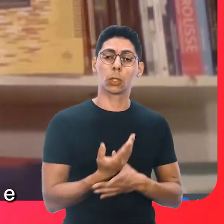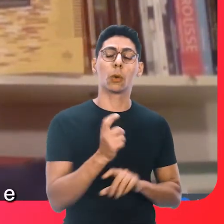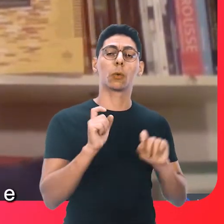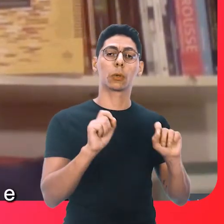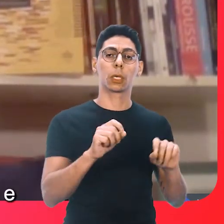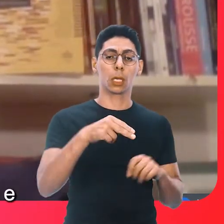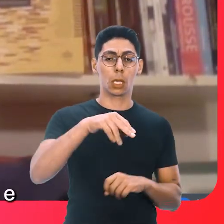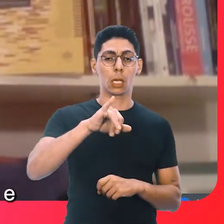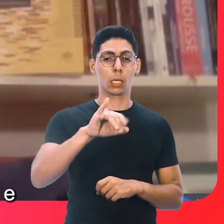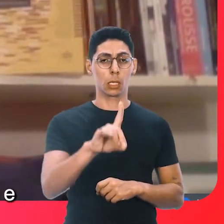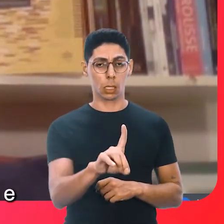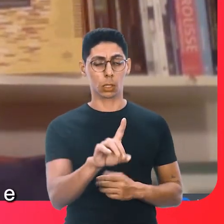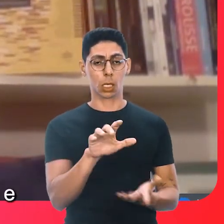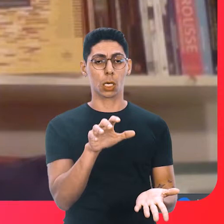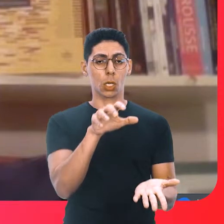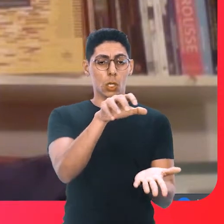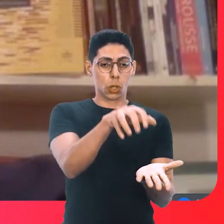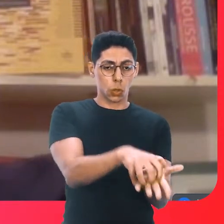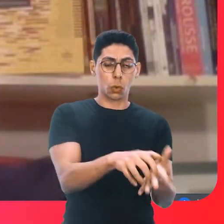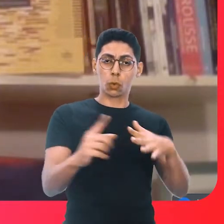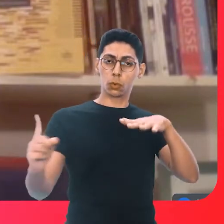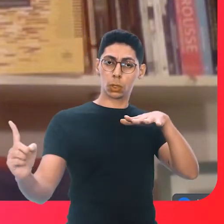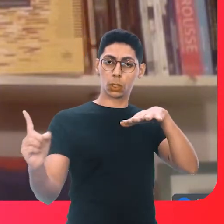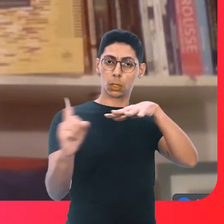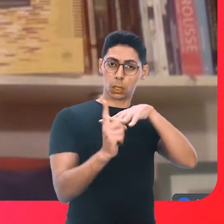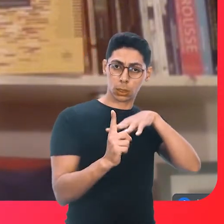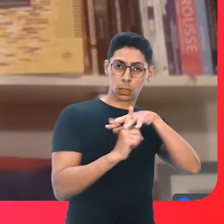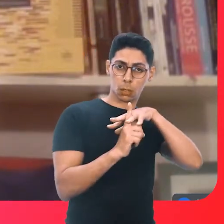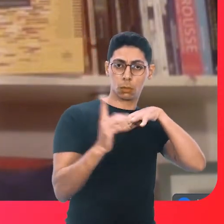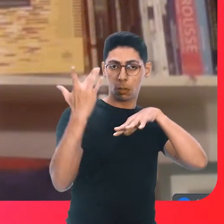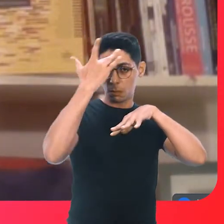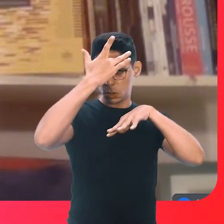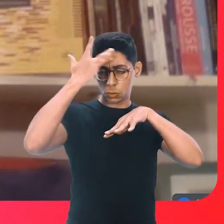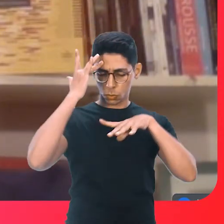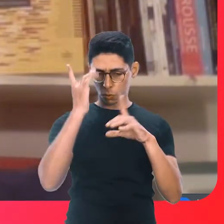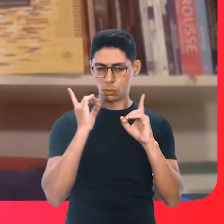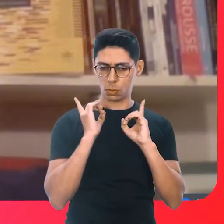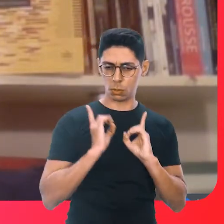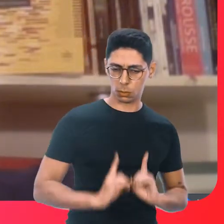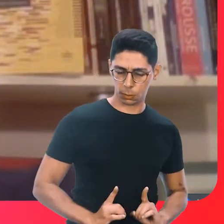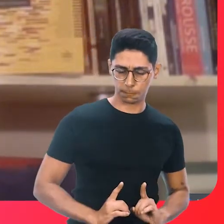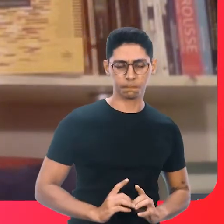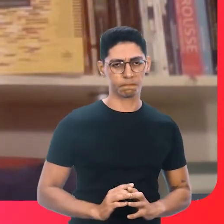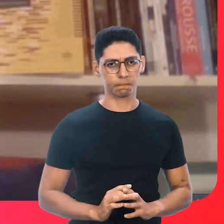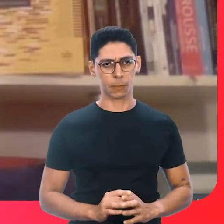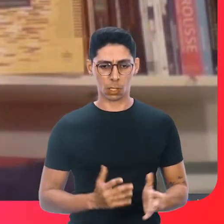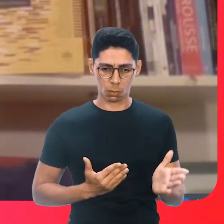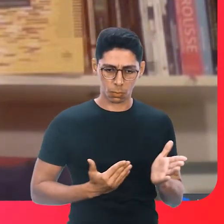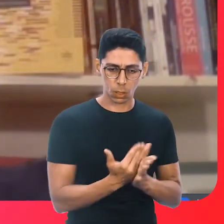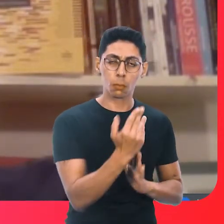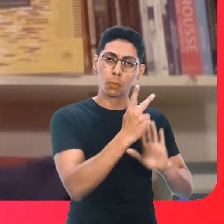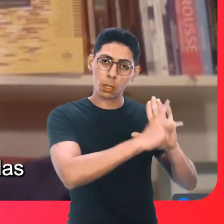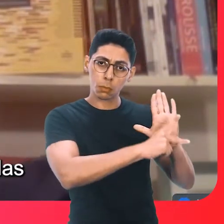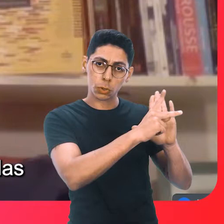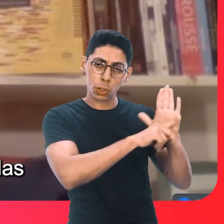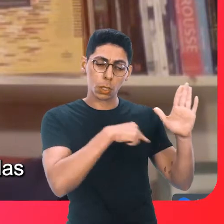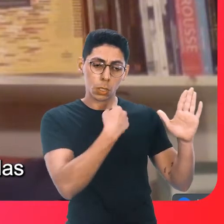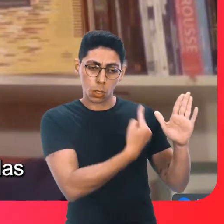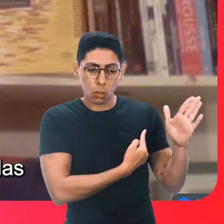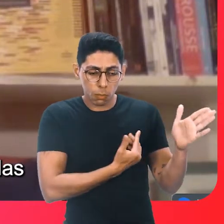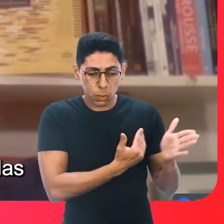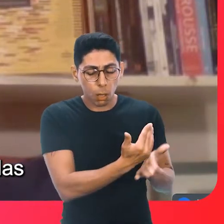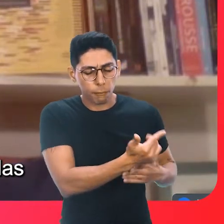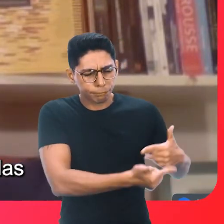de Integração do Deficiente. Né? E foi por esse NID que nós começamos a trabalhar